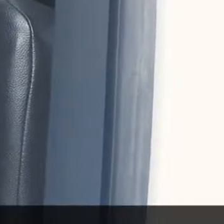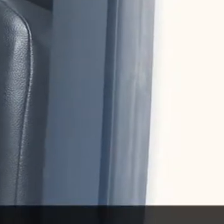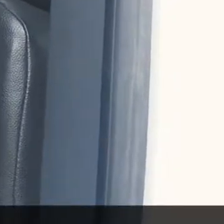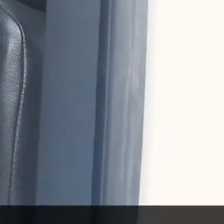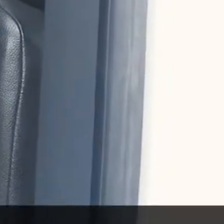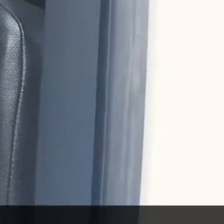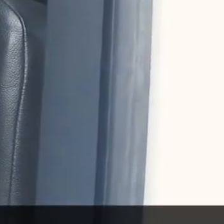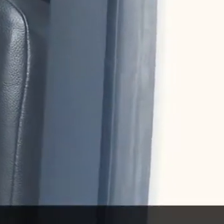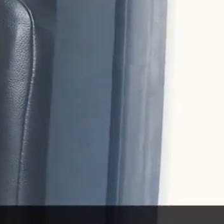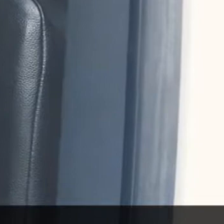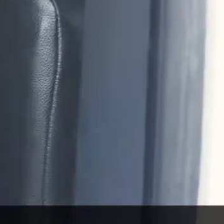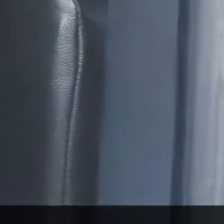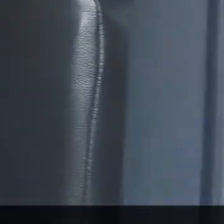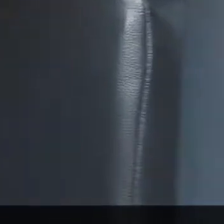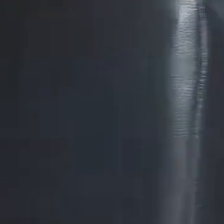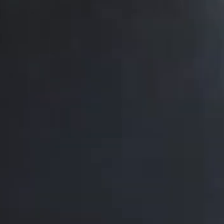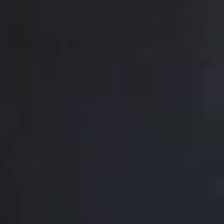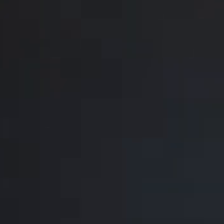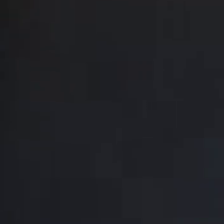Vamos.